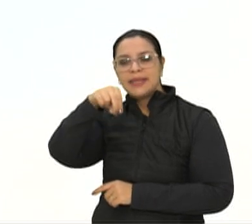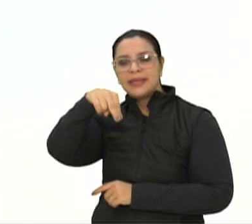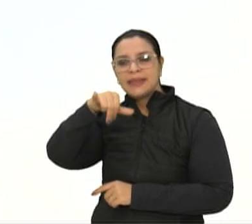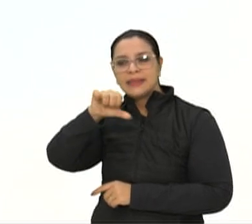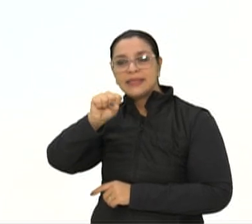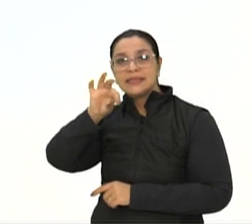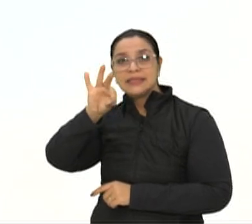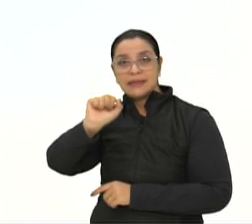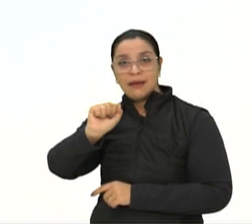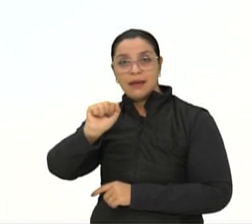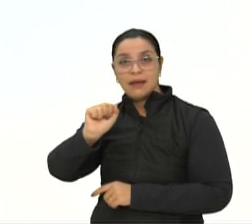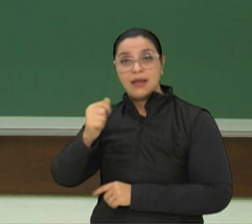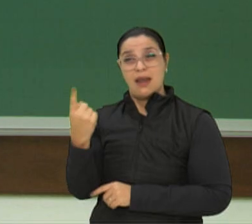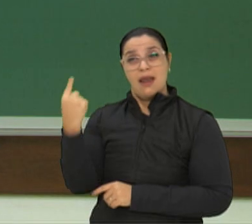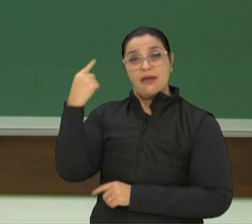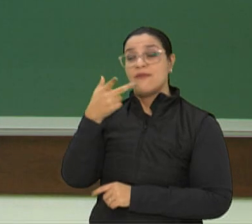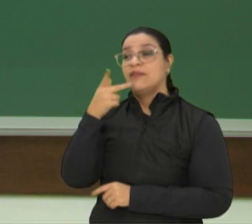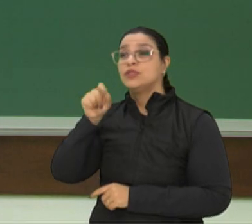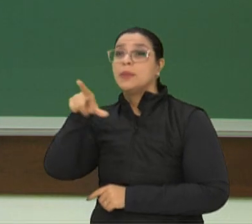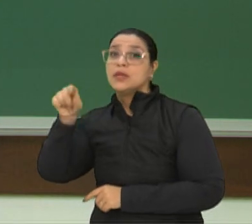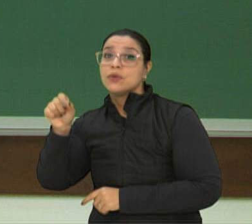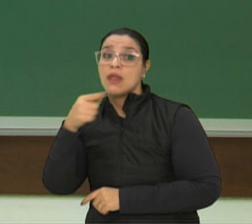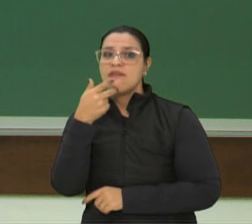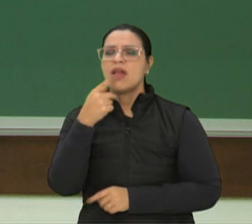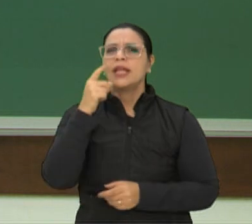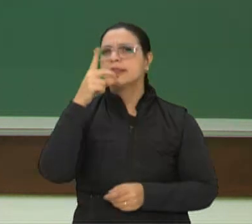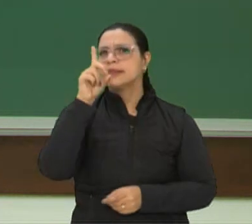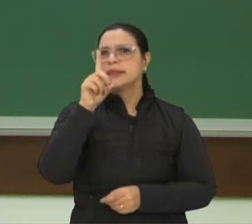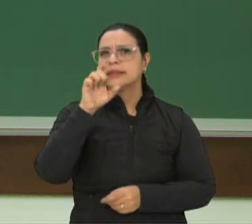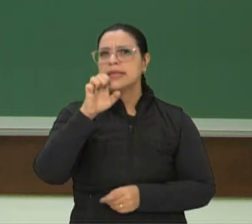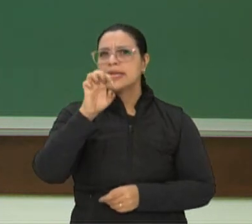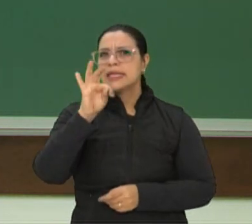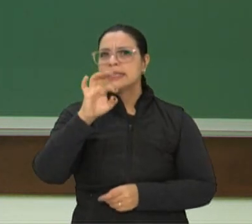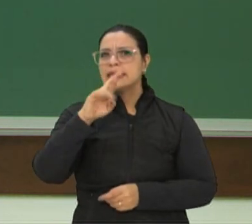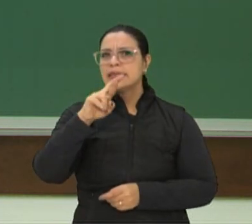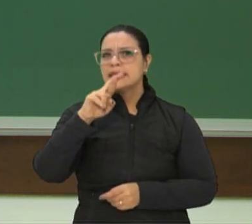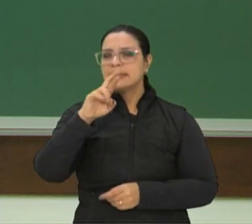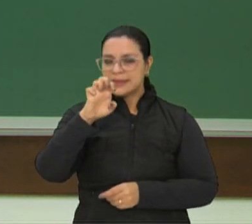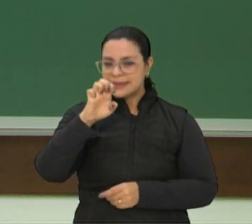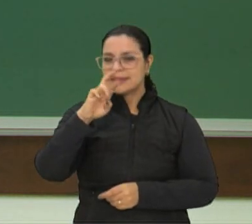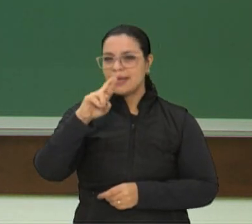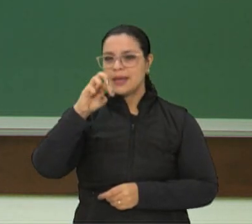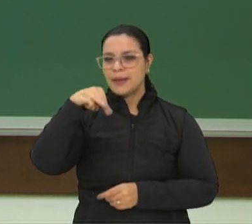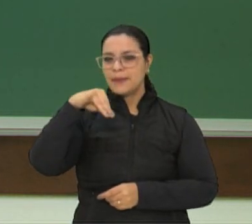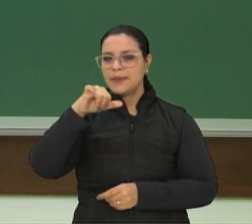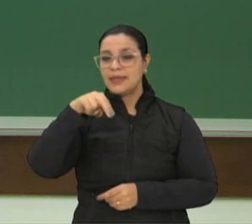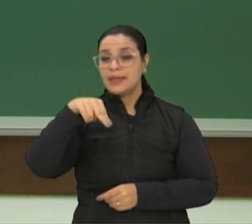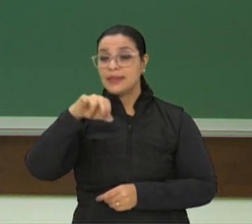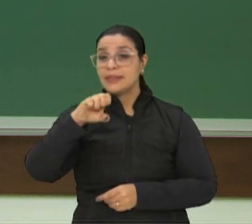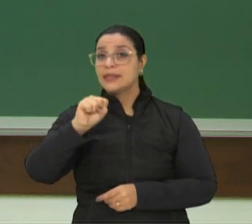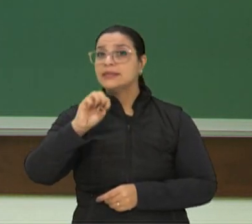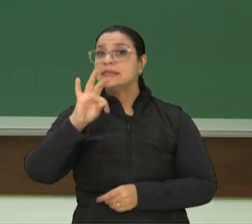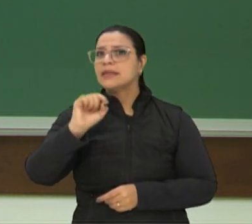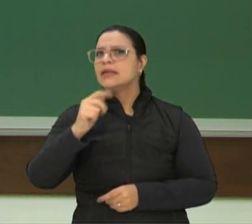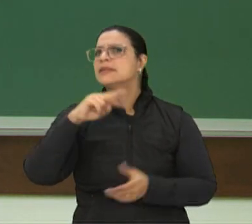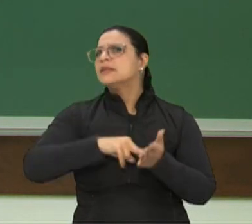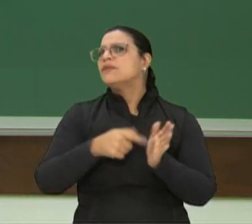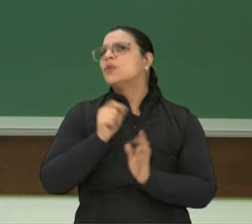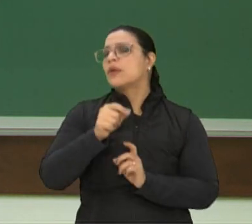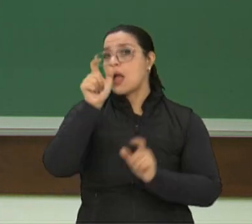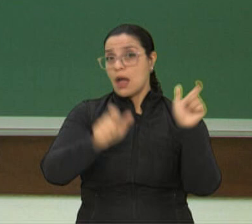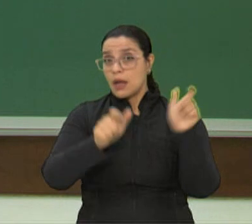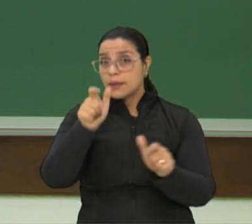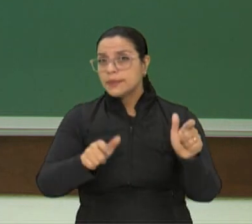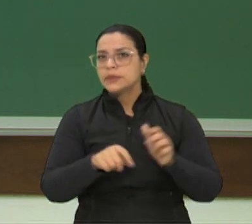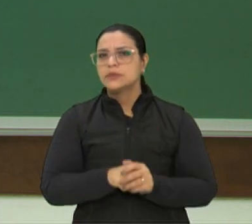questão da escolha e tudo mais. O Hume ele vai ser um filósofo determinista, porque ele vai dizer o seguinte: aos olhos, né, de quem está